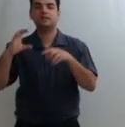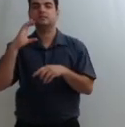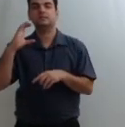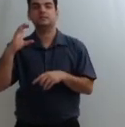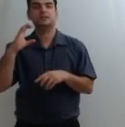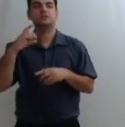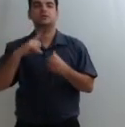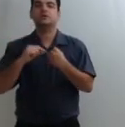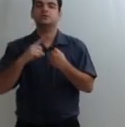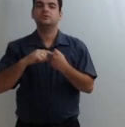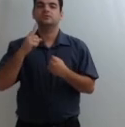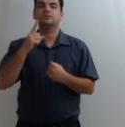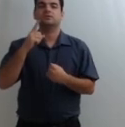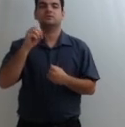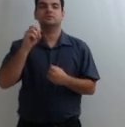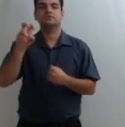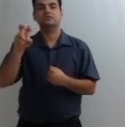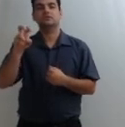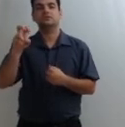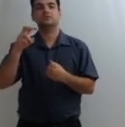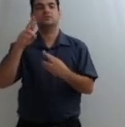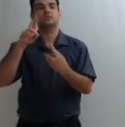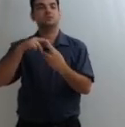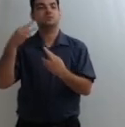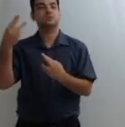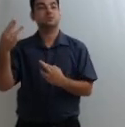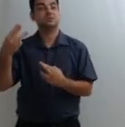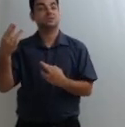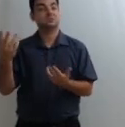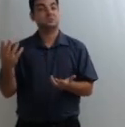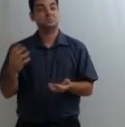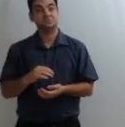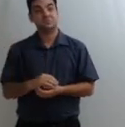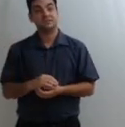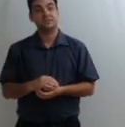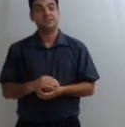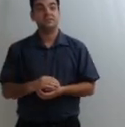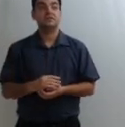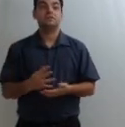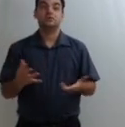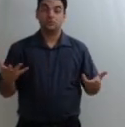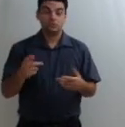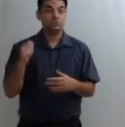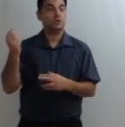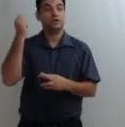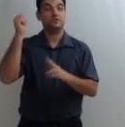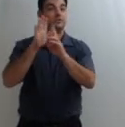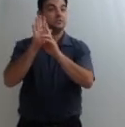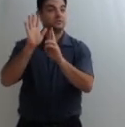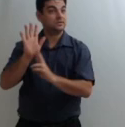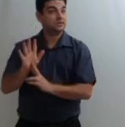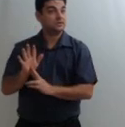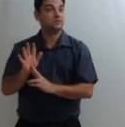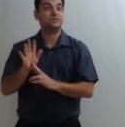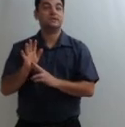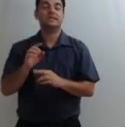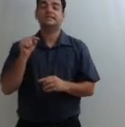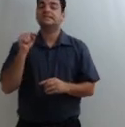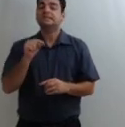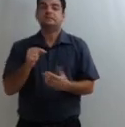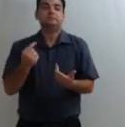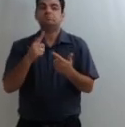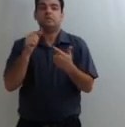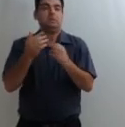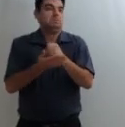do artigo 105, inciso 3º da Constituição da República. O agravo regimental, entretanto, nada disse acerca dos